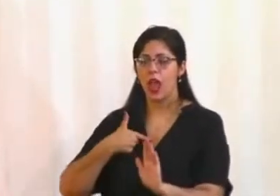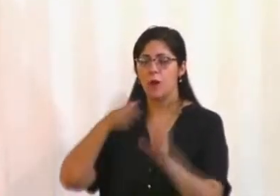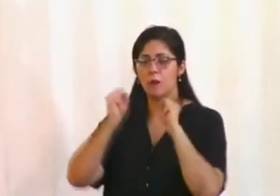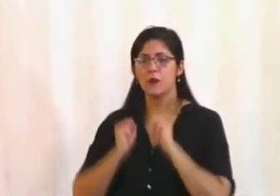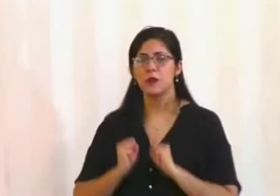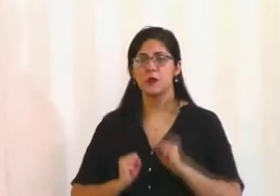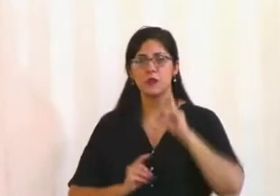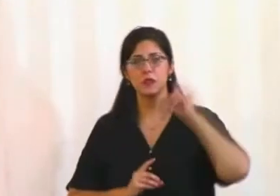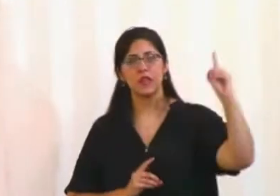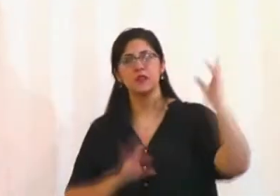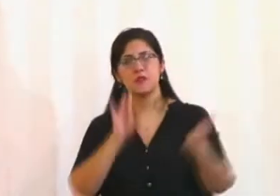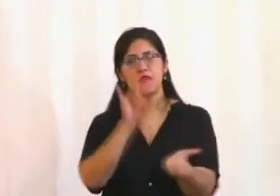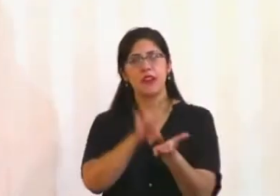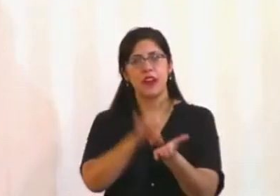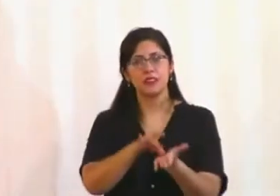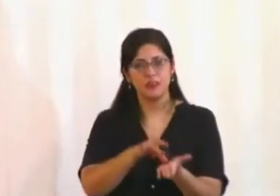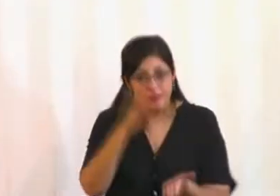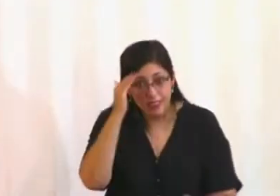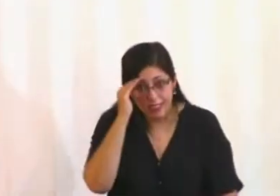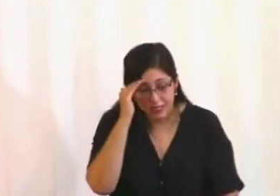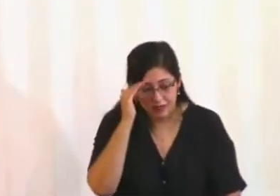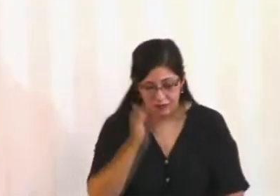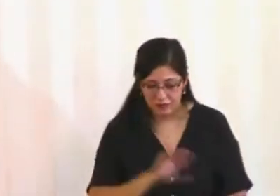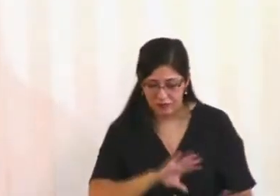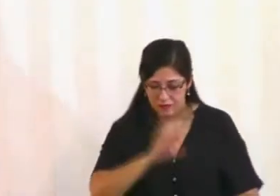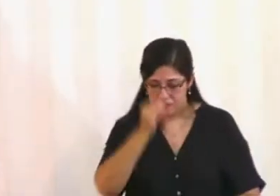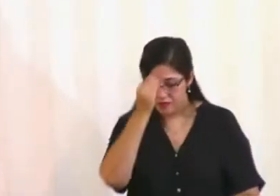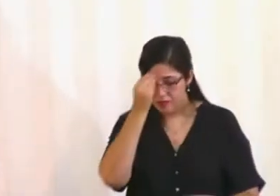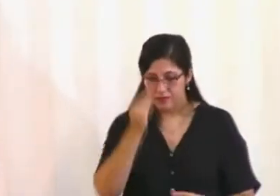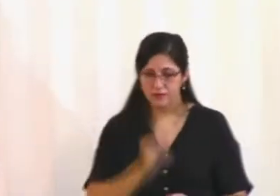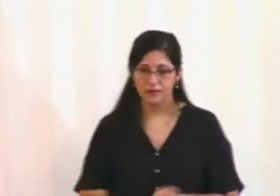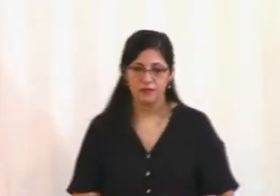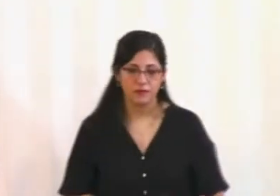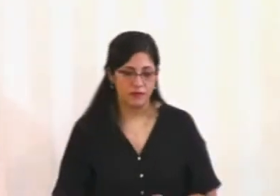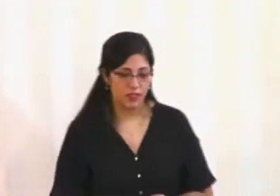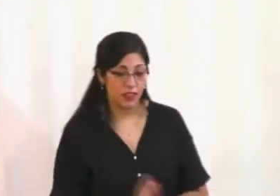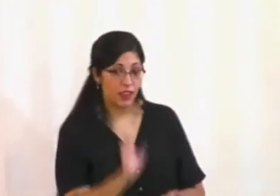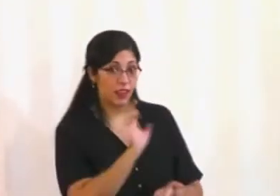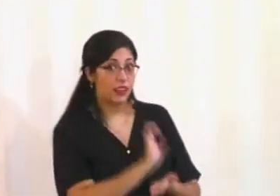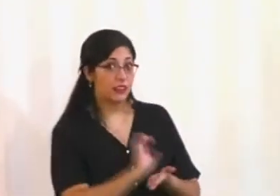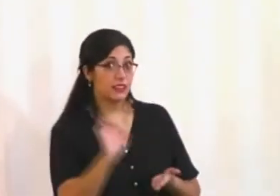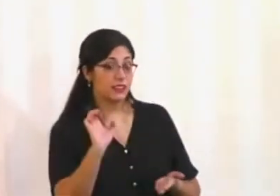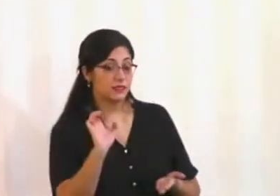nós lemos nessa manhã, que Elias recebeu um recadinho